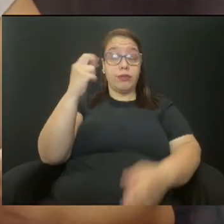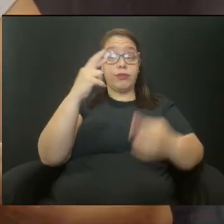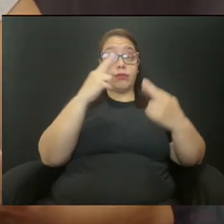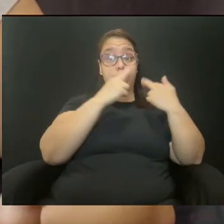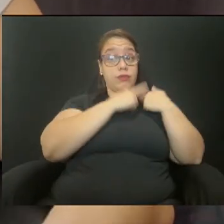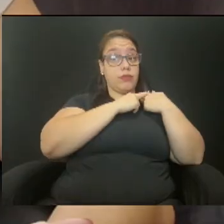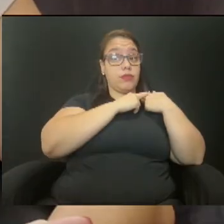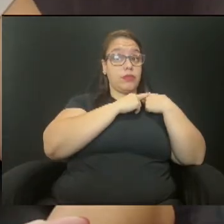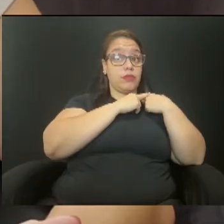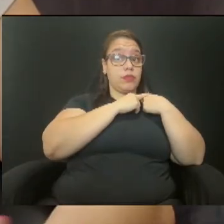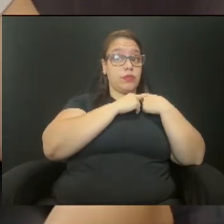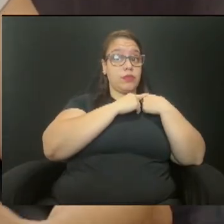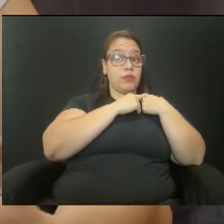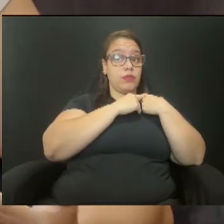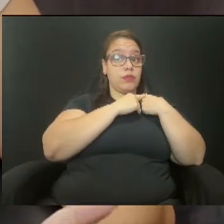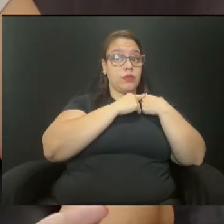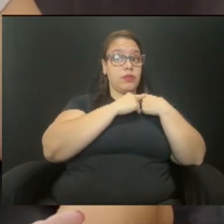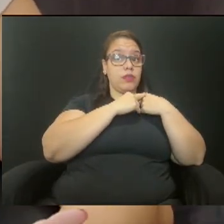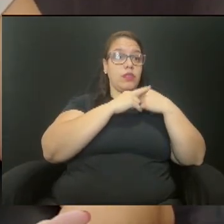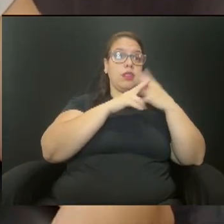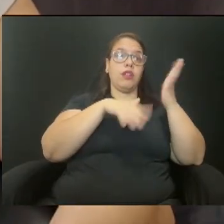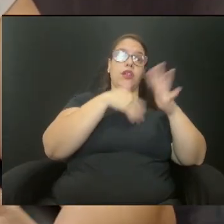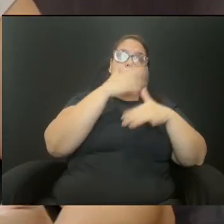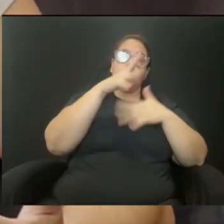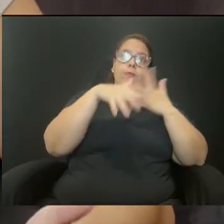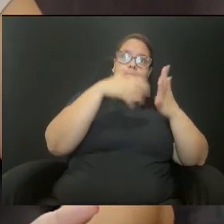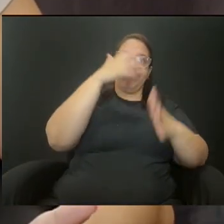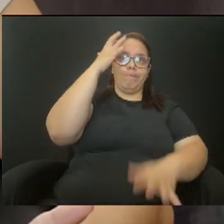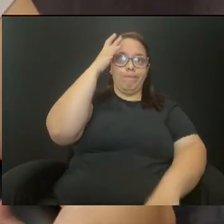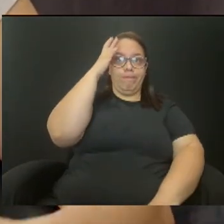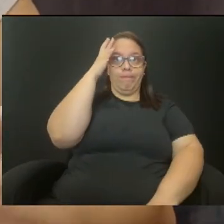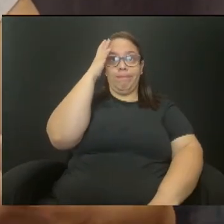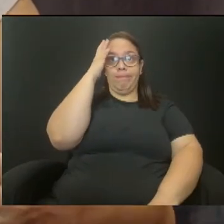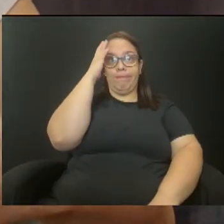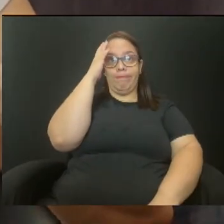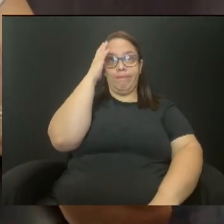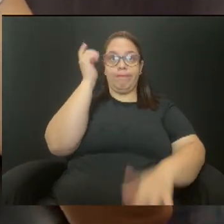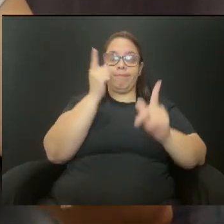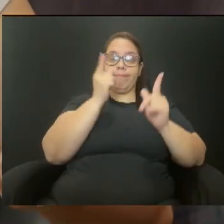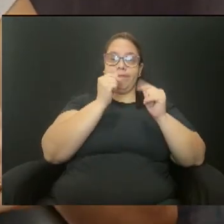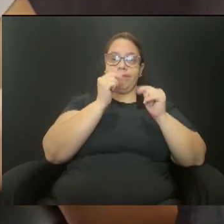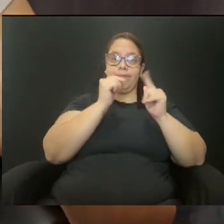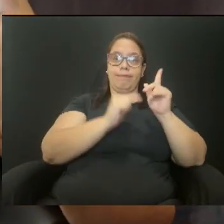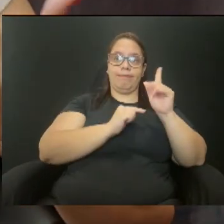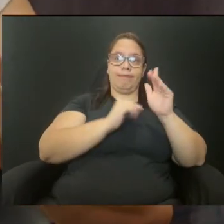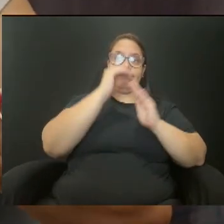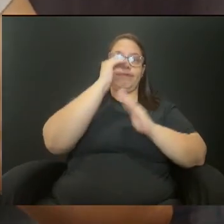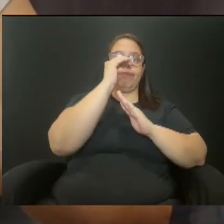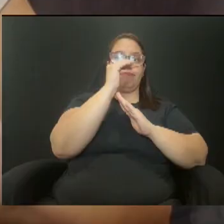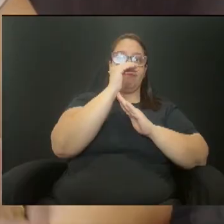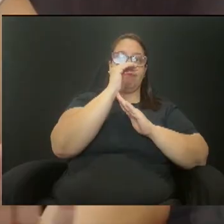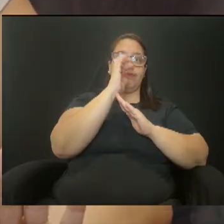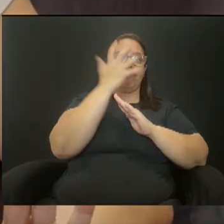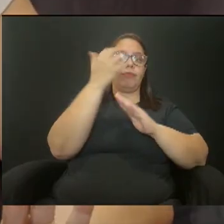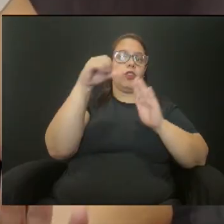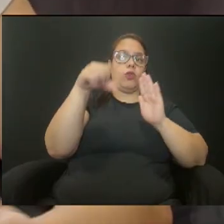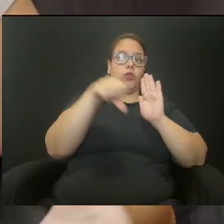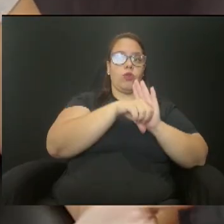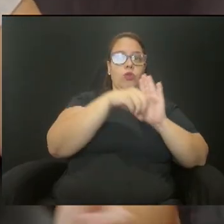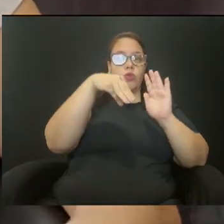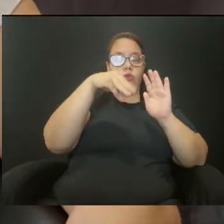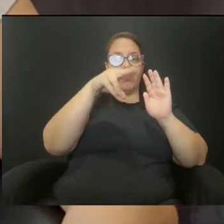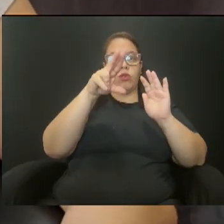você não enfiar os pés pelas mãos e ter que arcar ali com valores muito superiores. Muitas vezes vai acontecer uma multa, alguma coisa assim, de você não ter